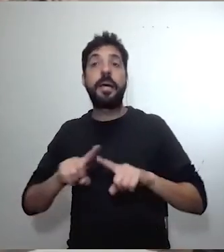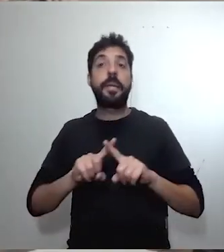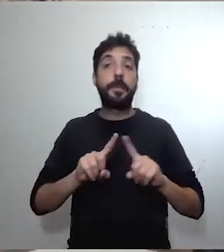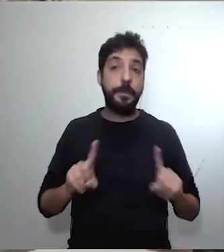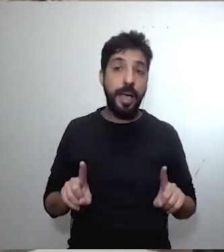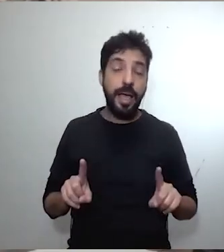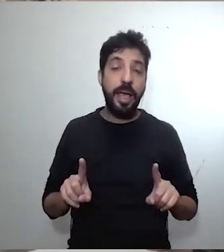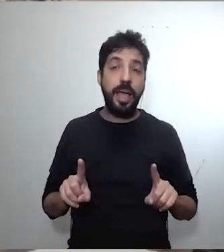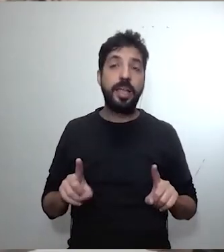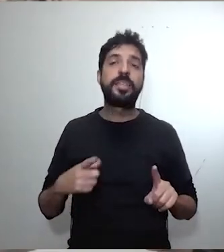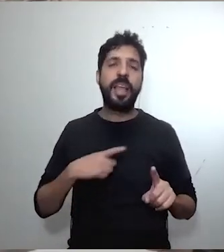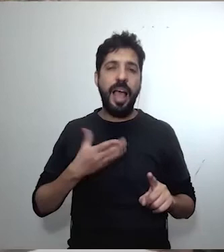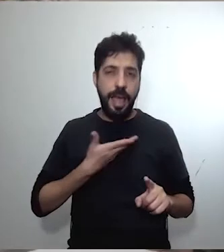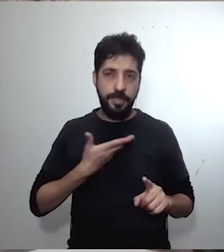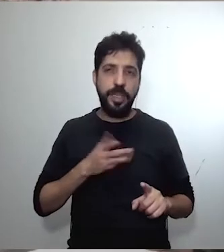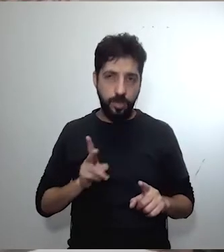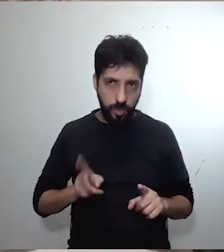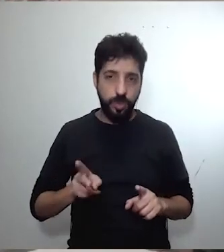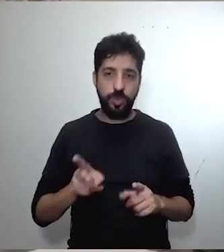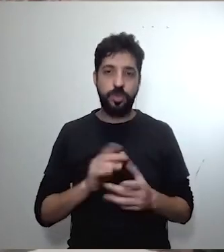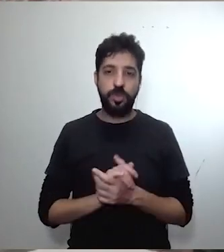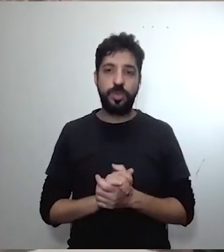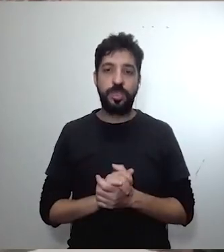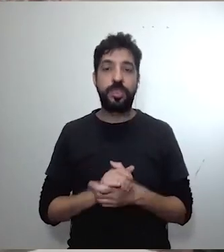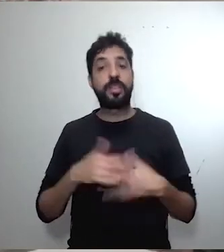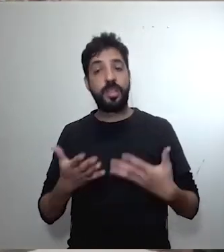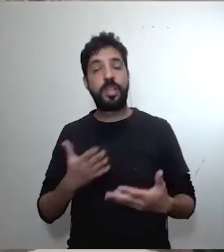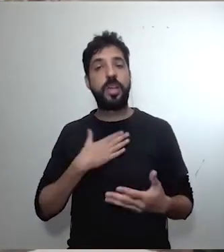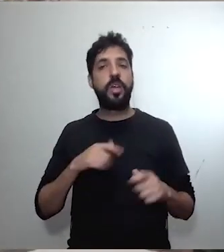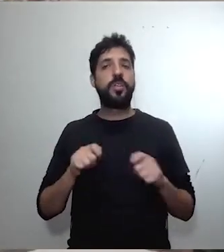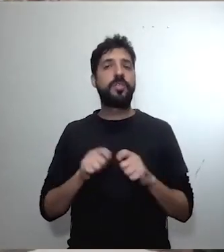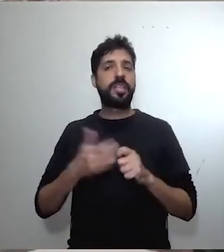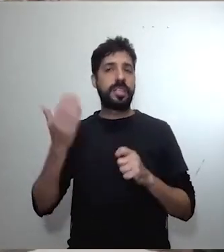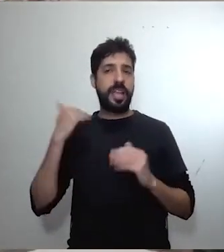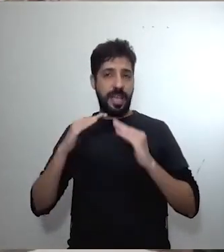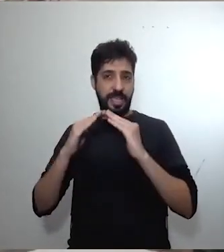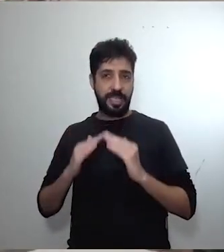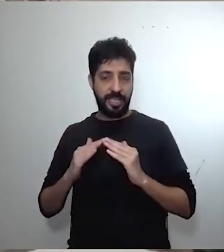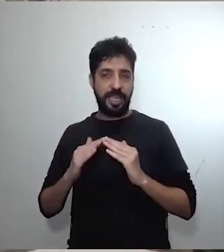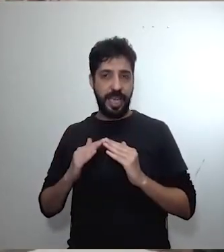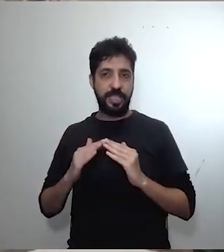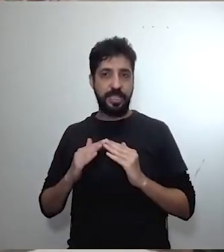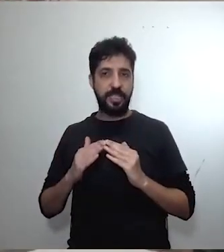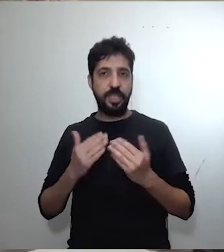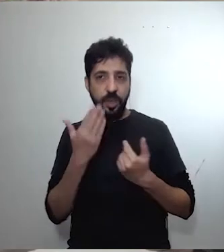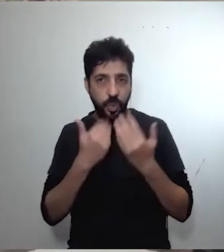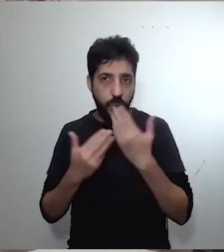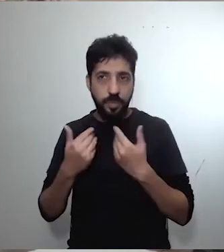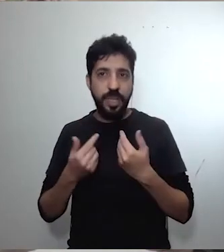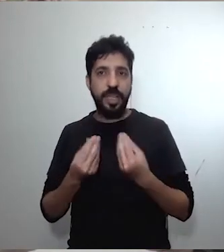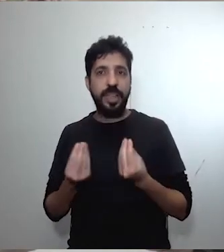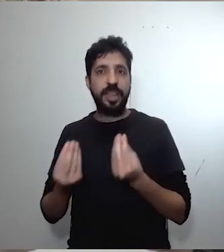mas nos mantermos amigos, né, Paulo? E aí, o que eu fazia em casa, que eram as quitandas e